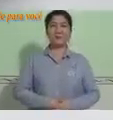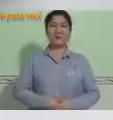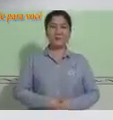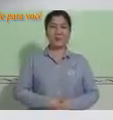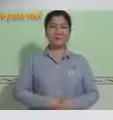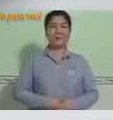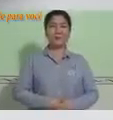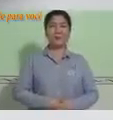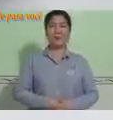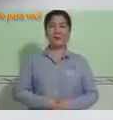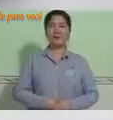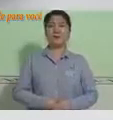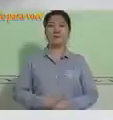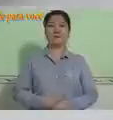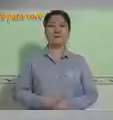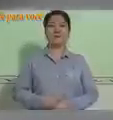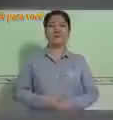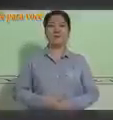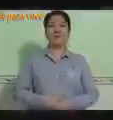maior quantidade de